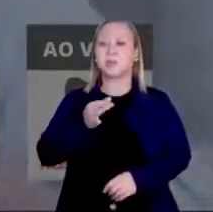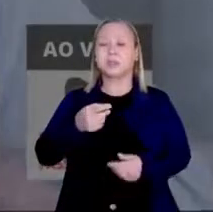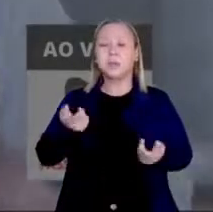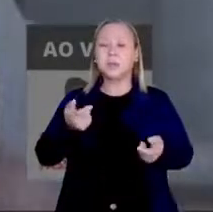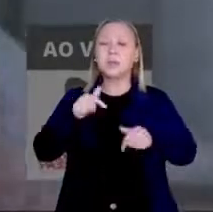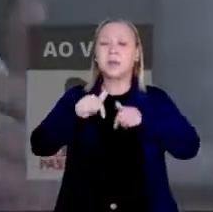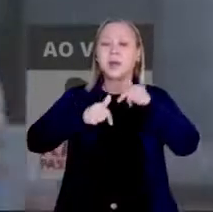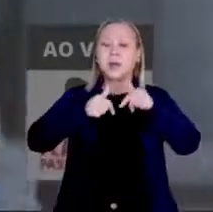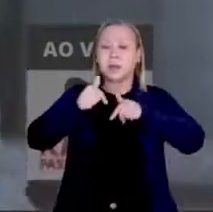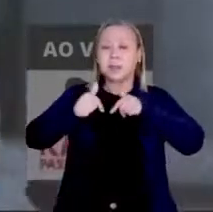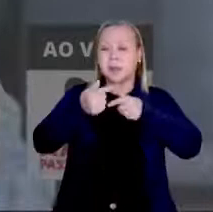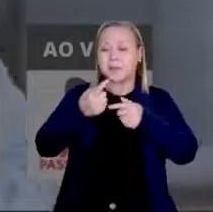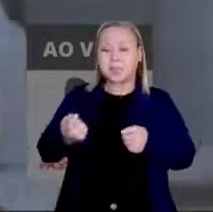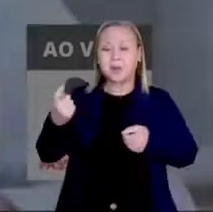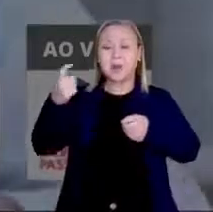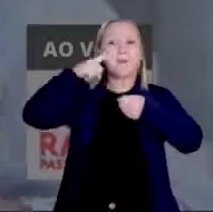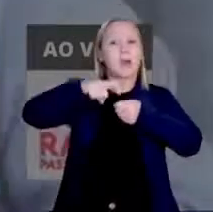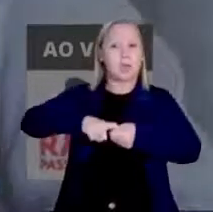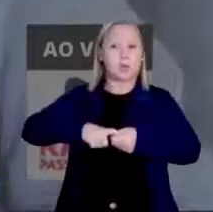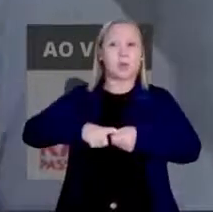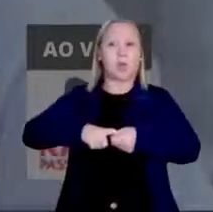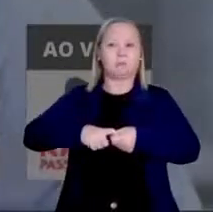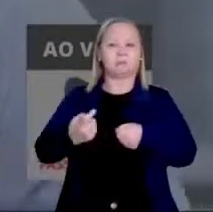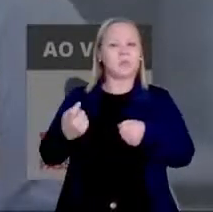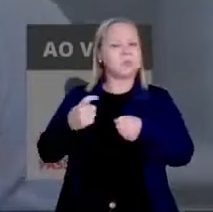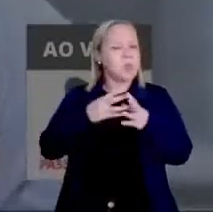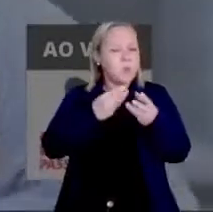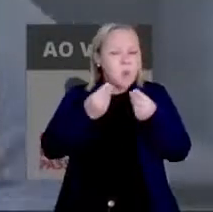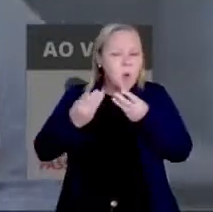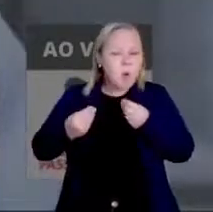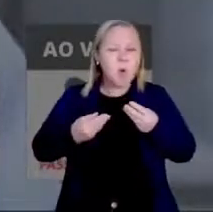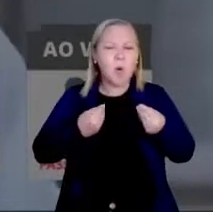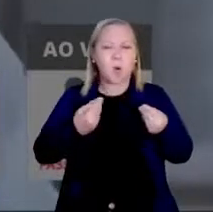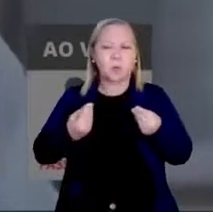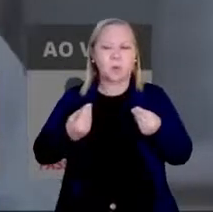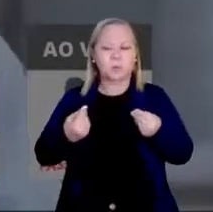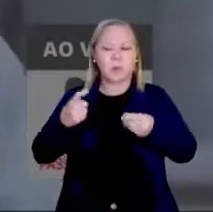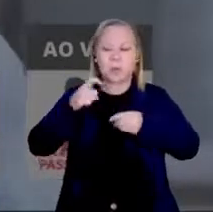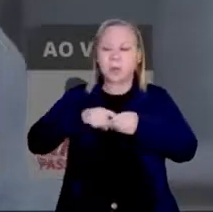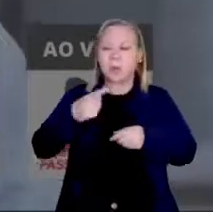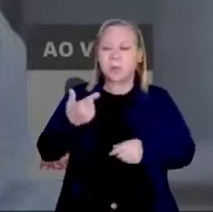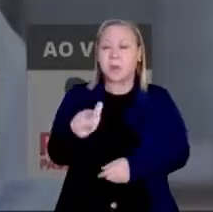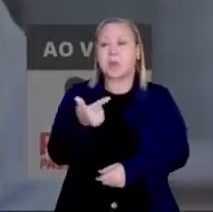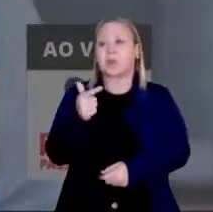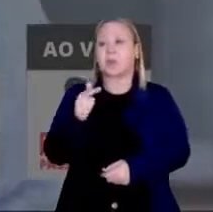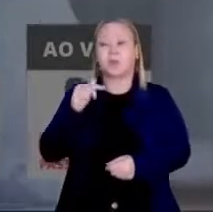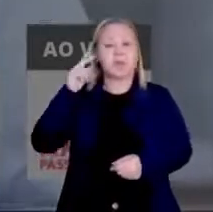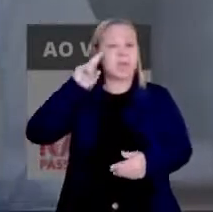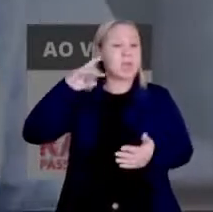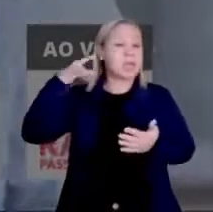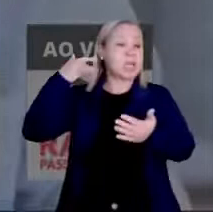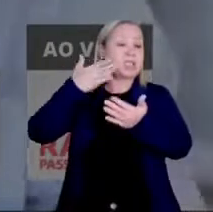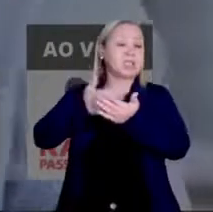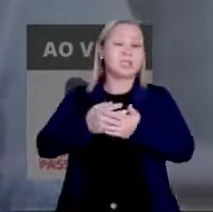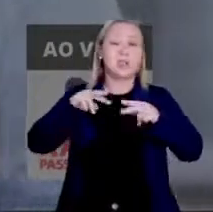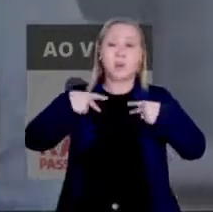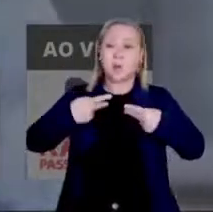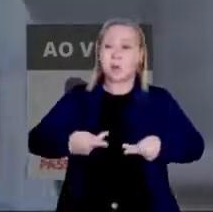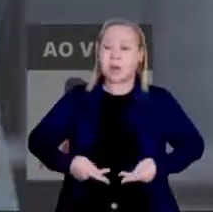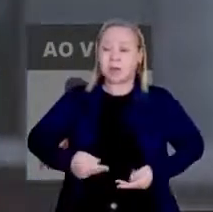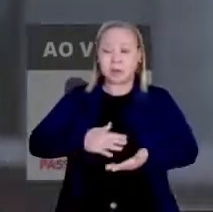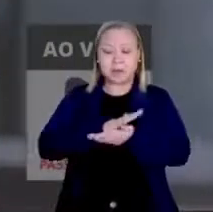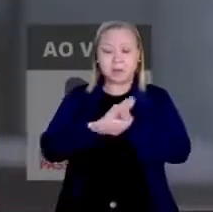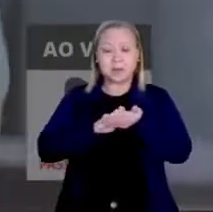ter computador em casa, que puderam assistir aula normalmente à distância, vão estar no nível. E as crianças